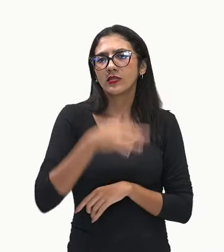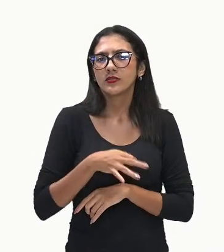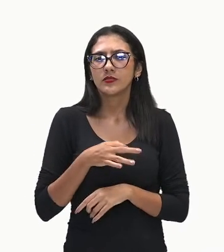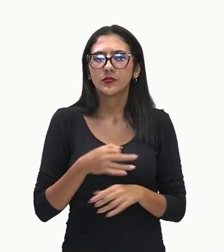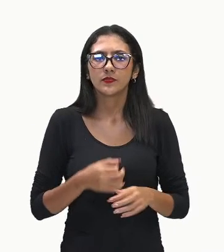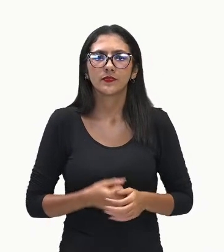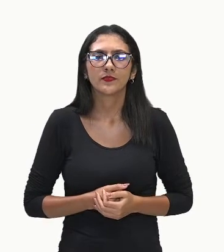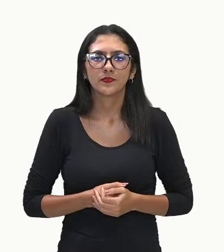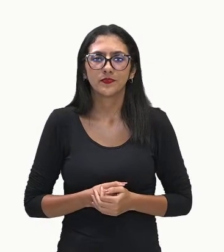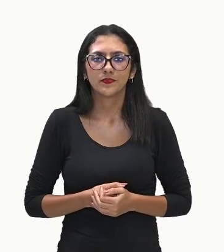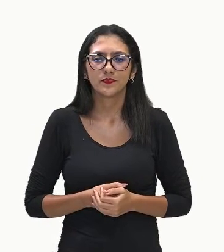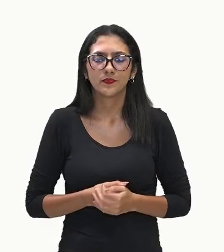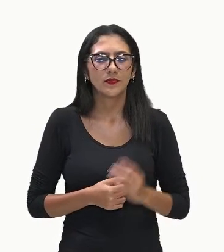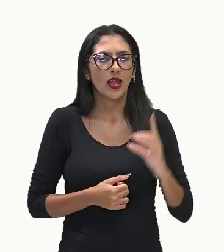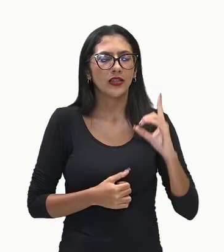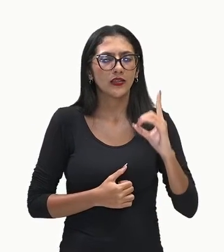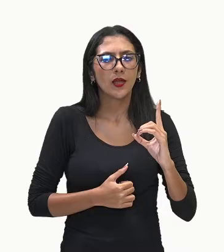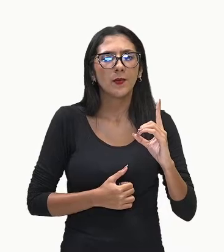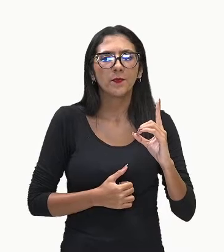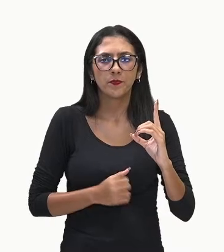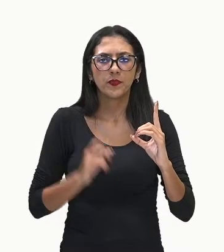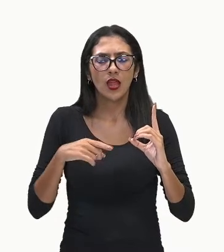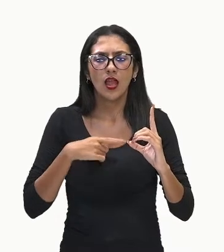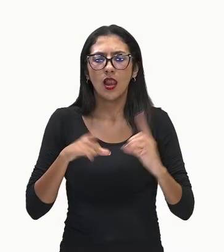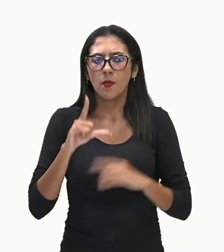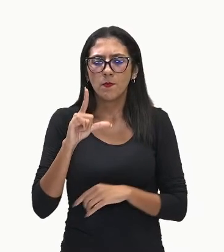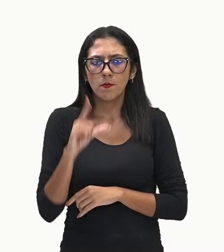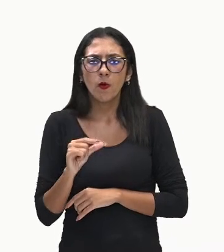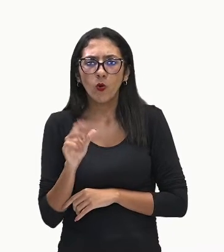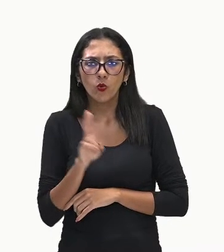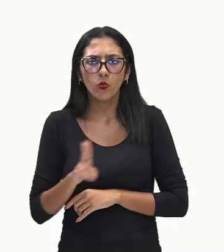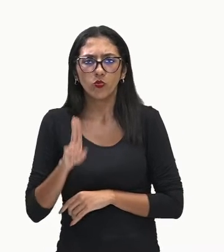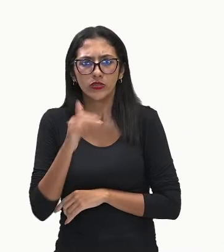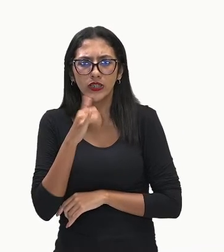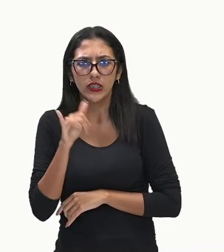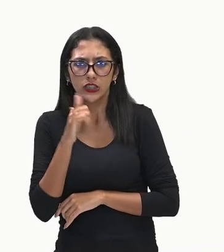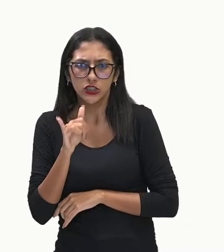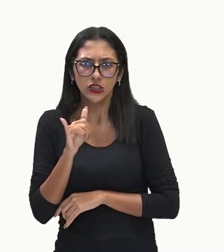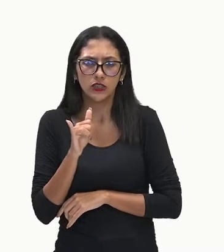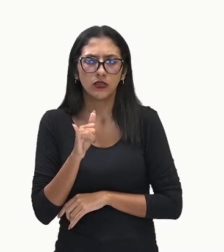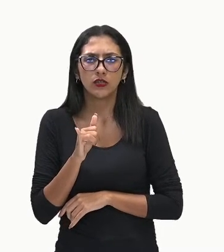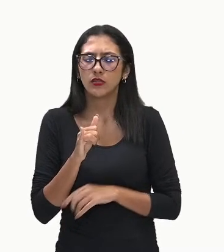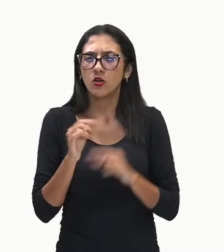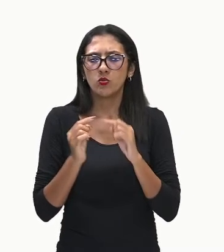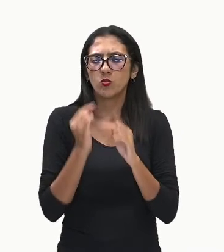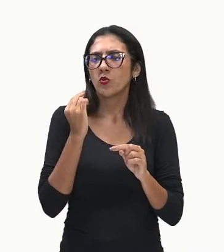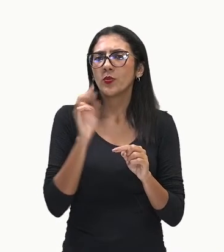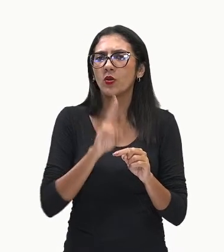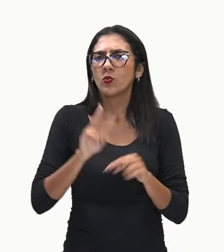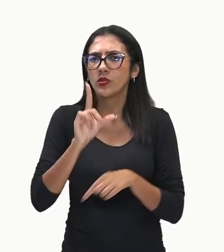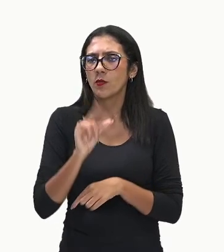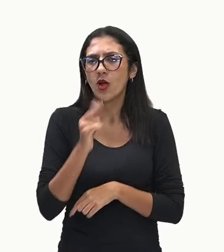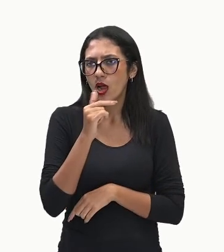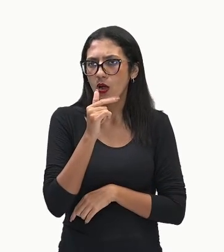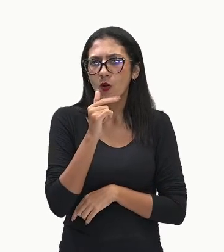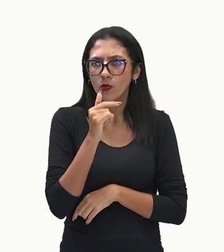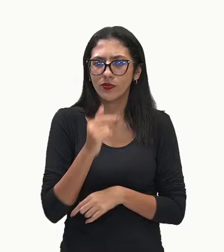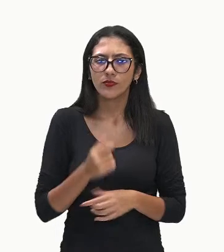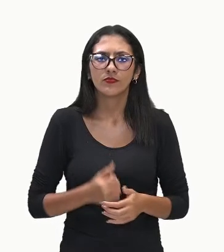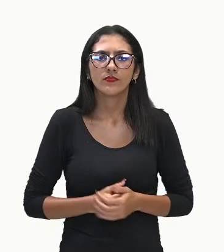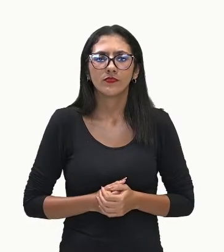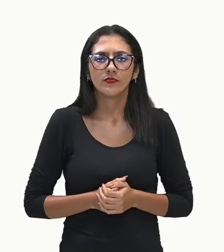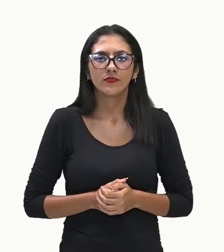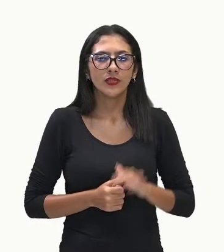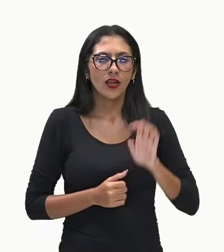que menos consome energia elétrica não é a que consome menos água. E, na letra E, a máquina que mais